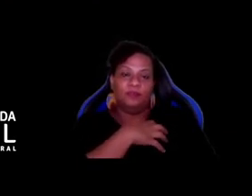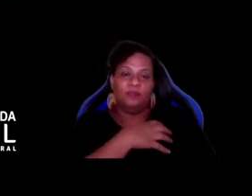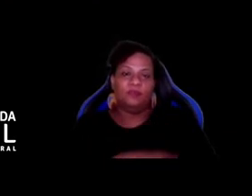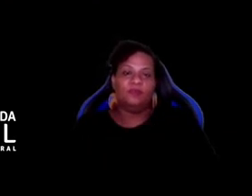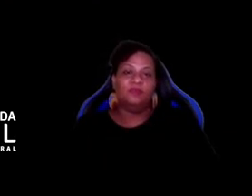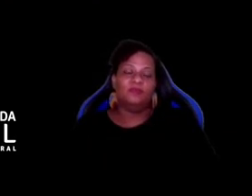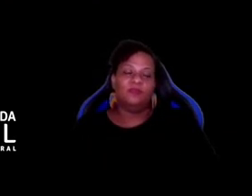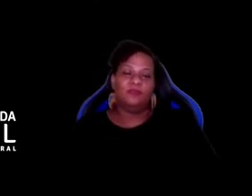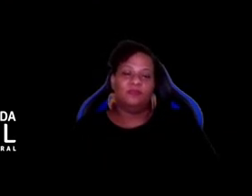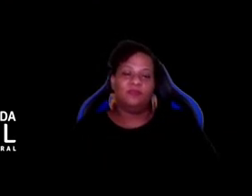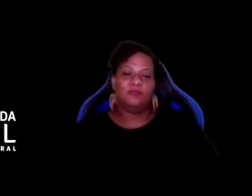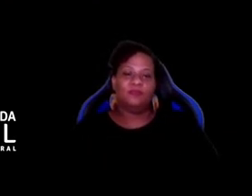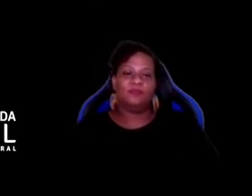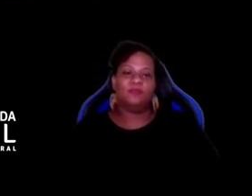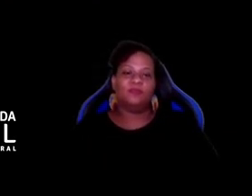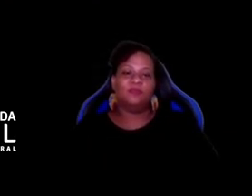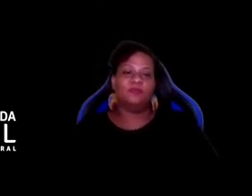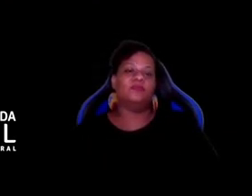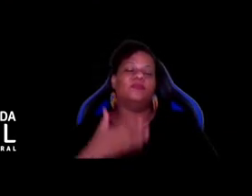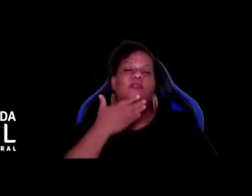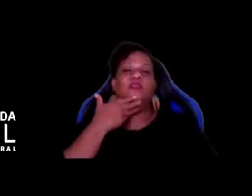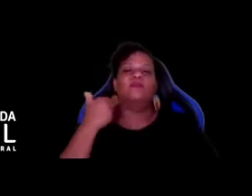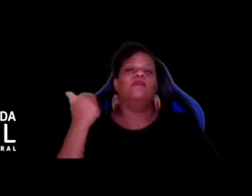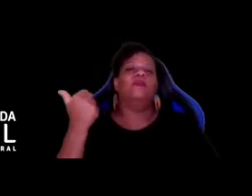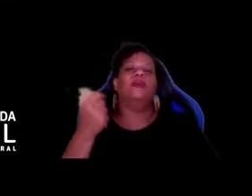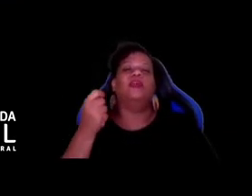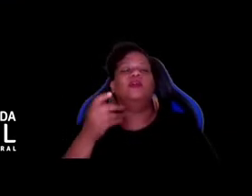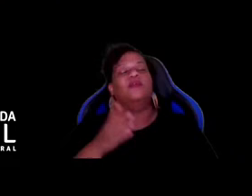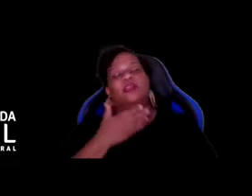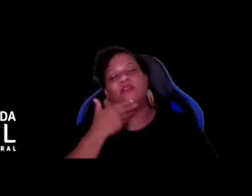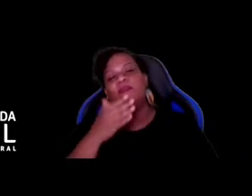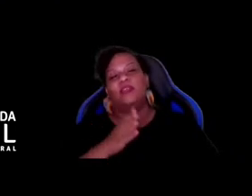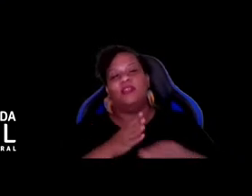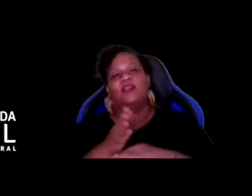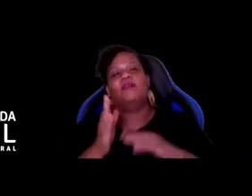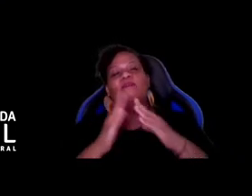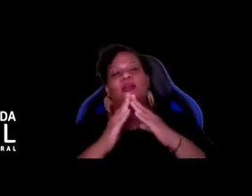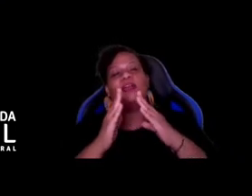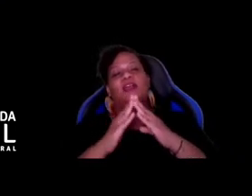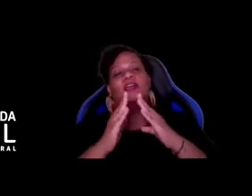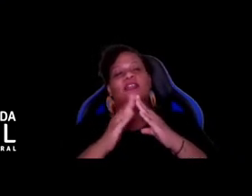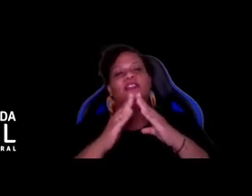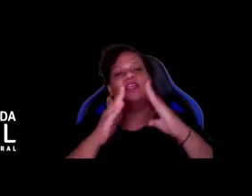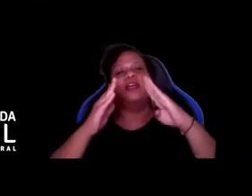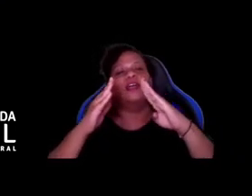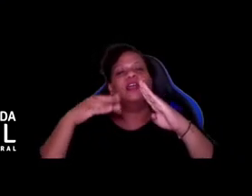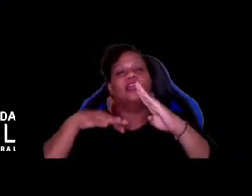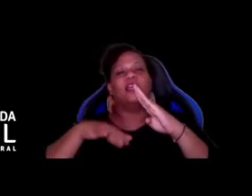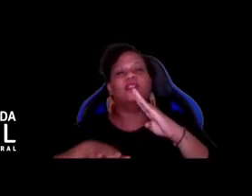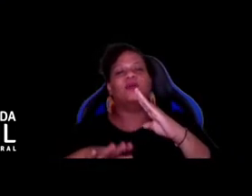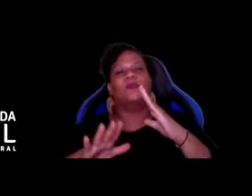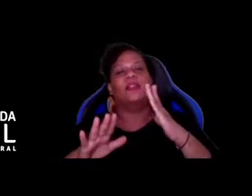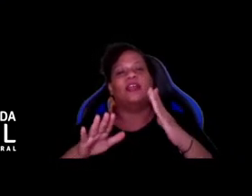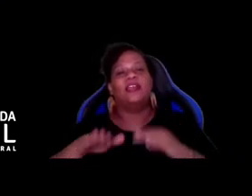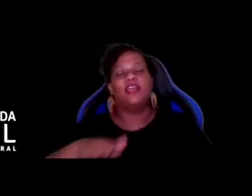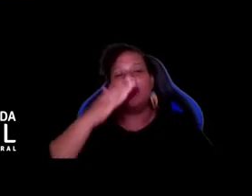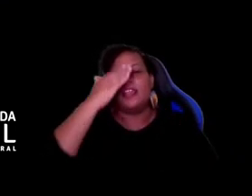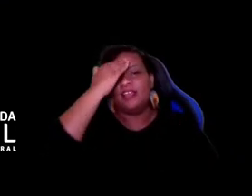naturalmente, nada melhor do que ir para dentro de uma casa de candomblé, né? Porque você tem